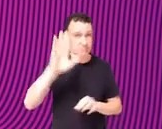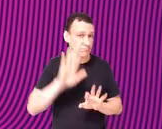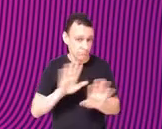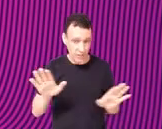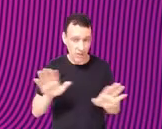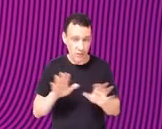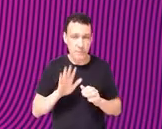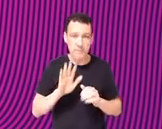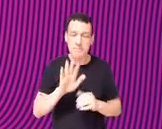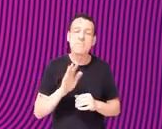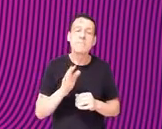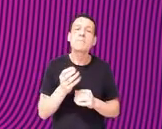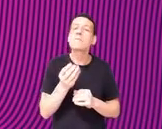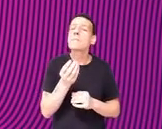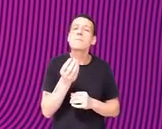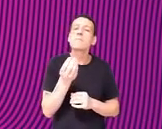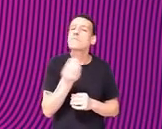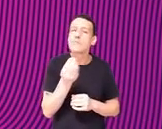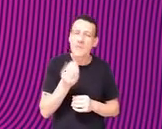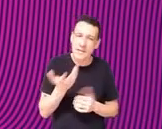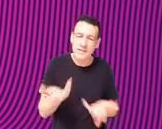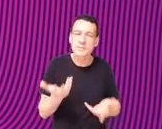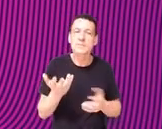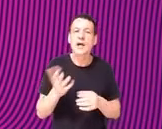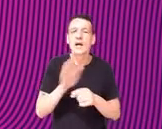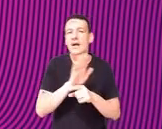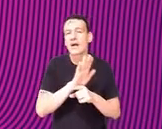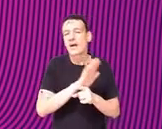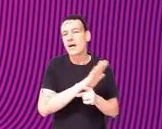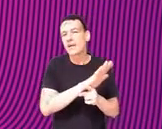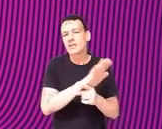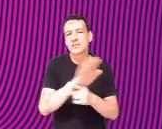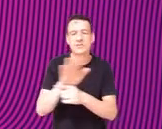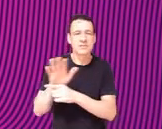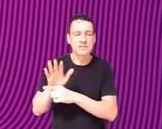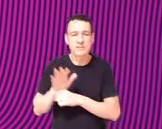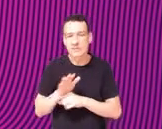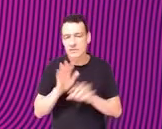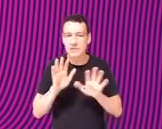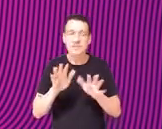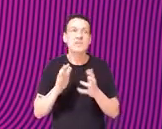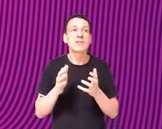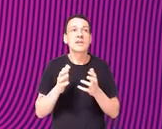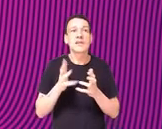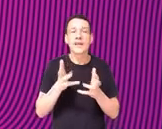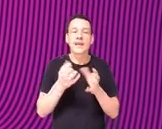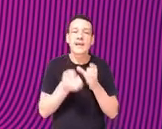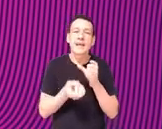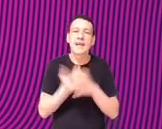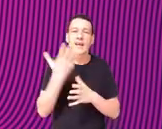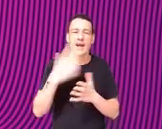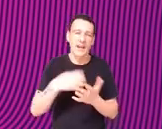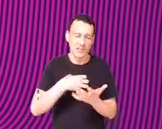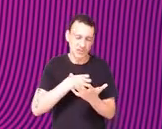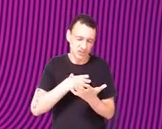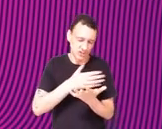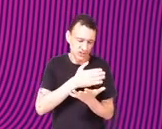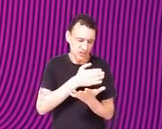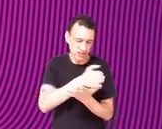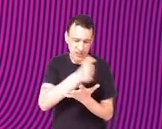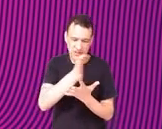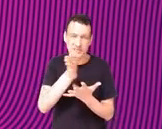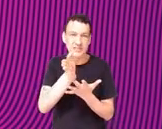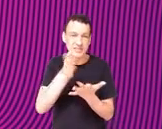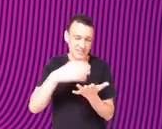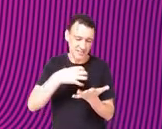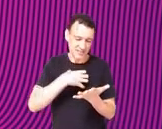aquilo e realçar uma visão de uma criação de vias ideais de cuidados para